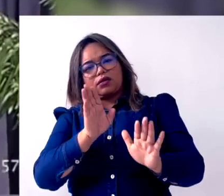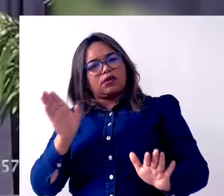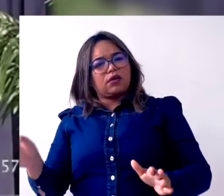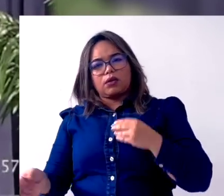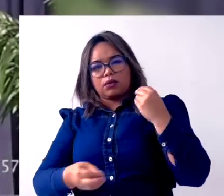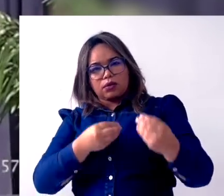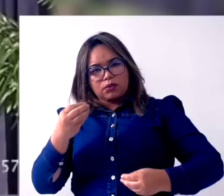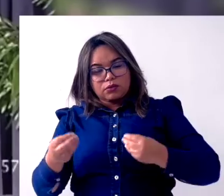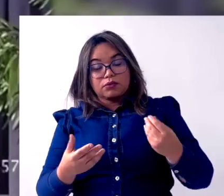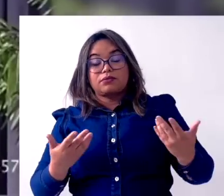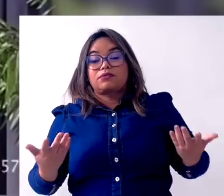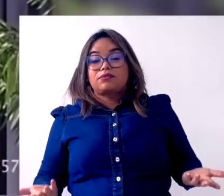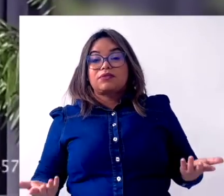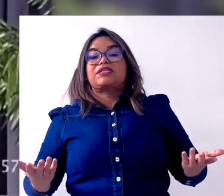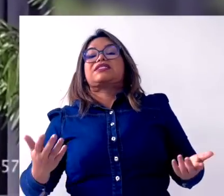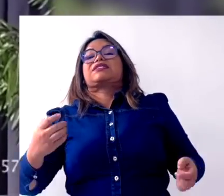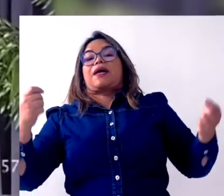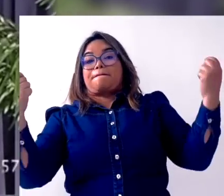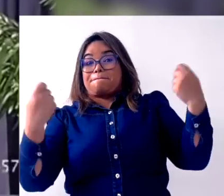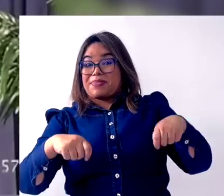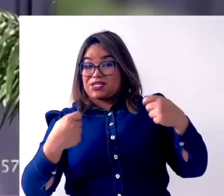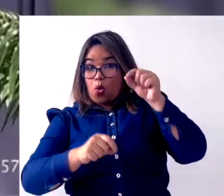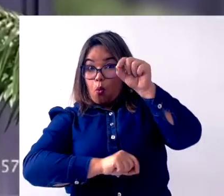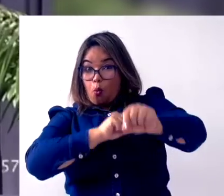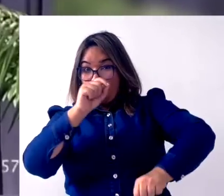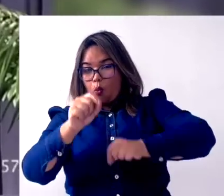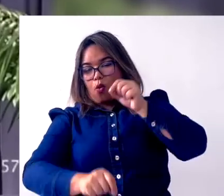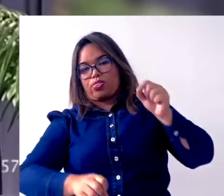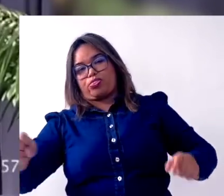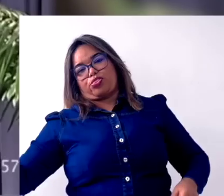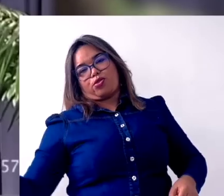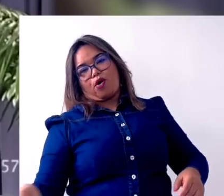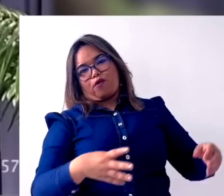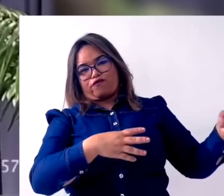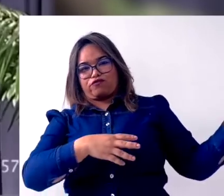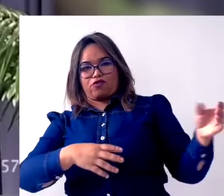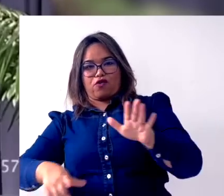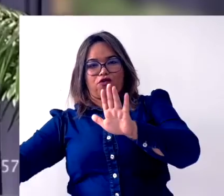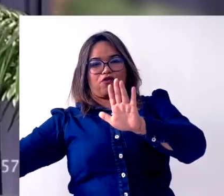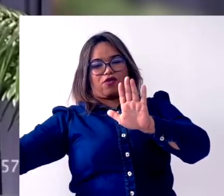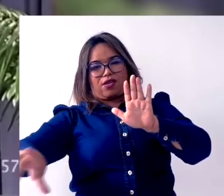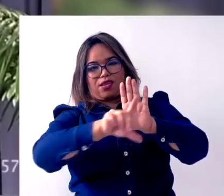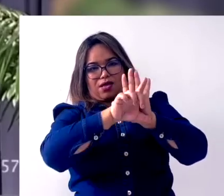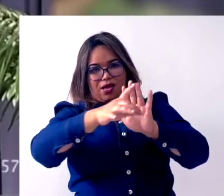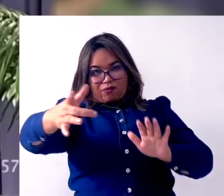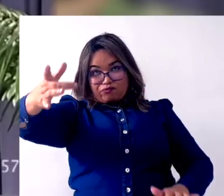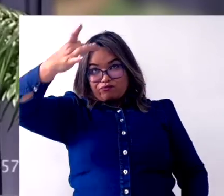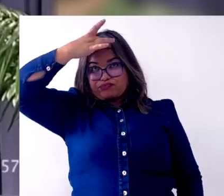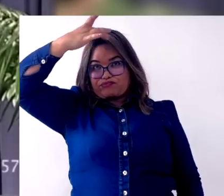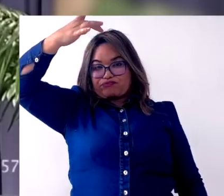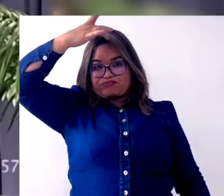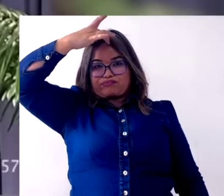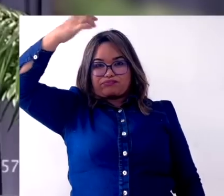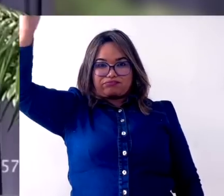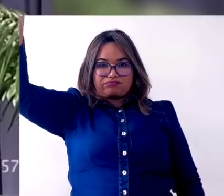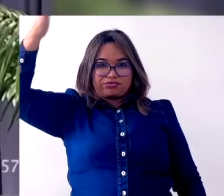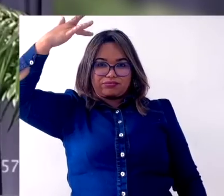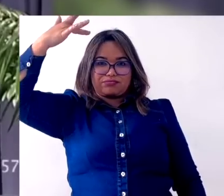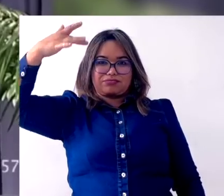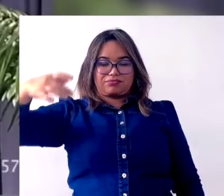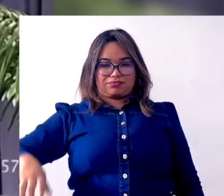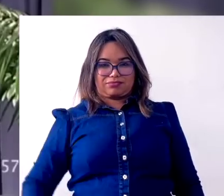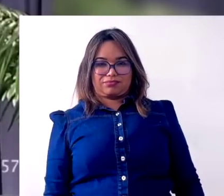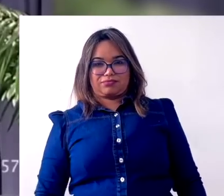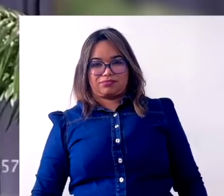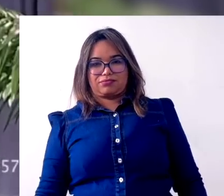forma de fazer isso é através de leis que governem a consciência. Não está certo?